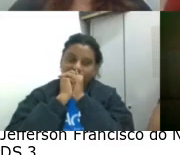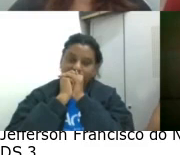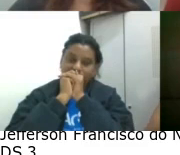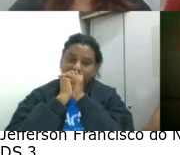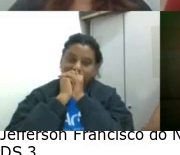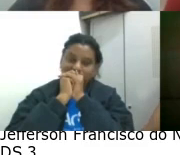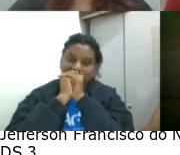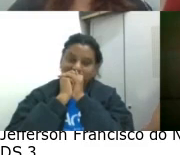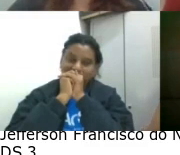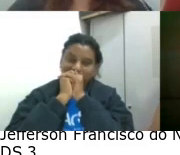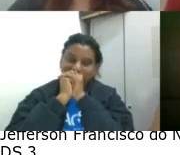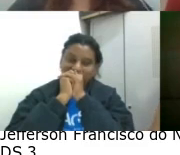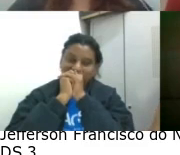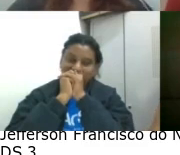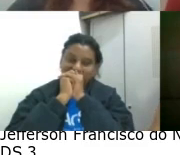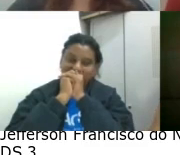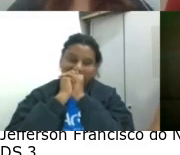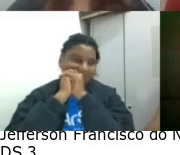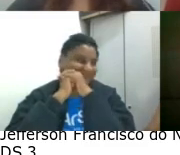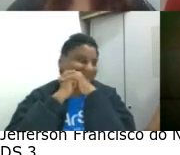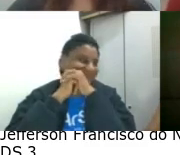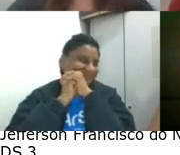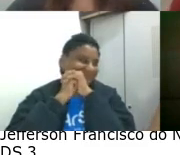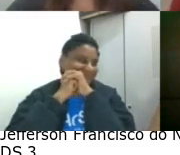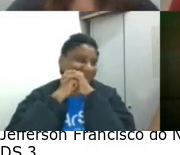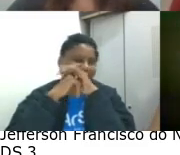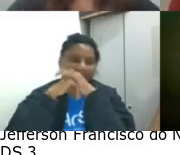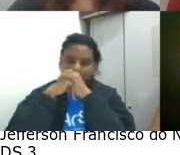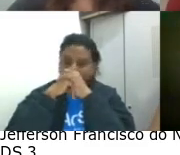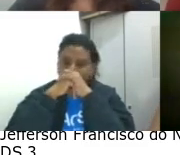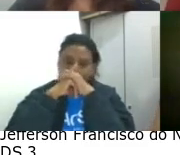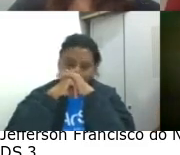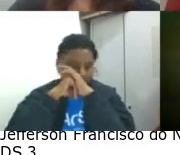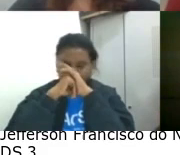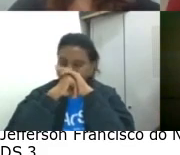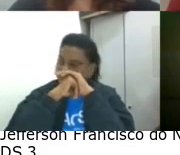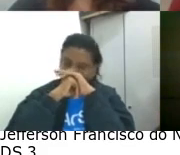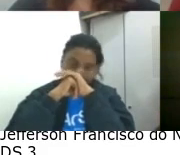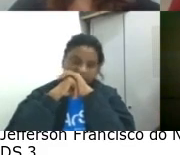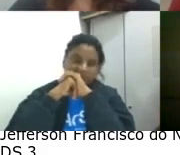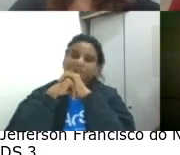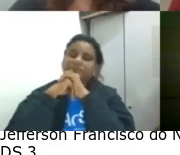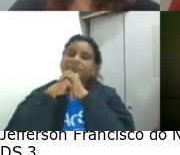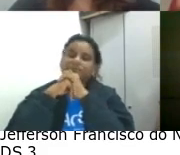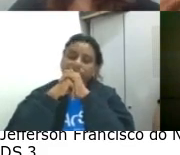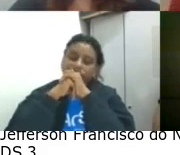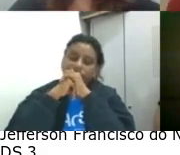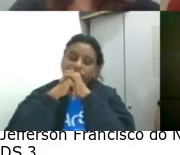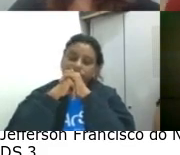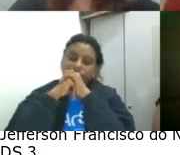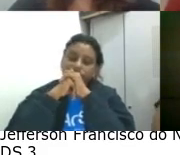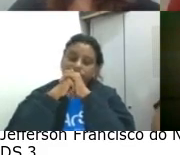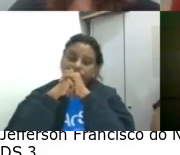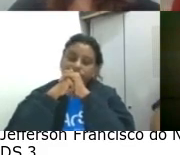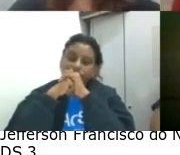pode ser a falência ou abandono aquele tratamento e é ele que vai identificando isso vai sinalizando para a gente e a gente vai